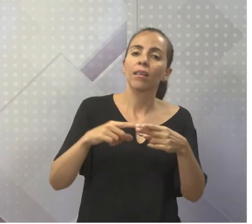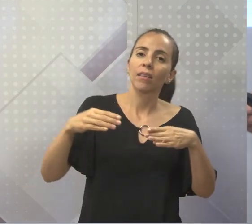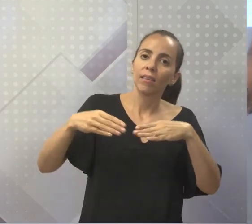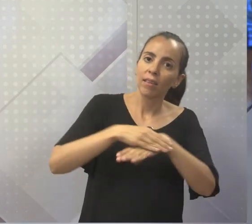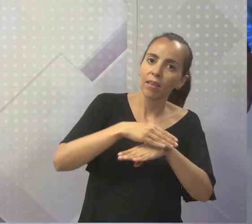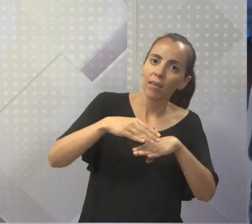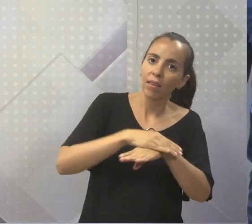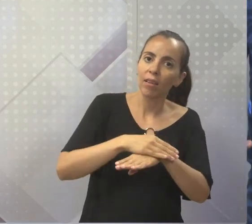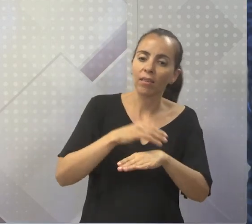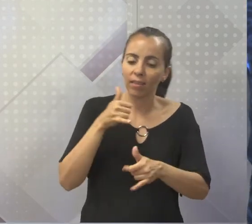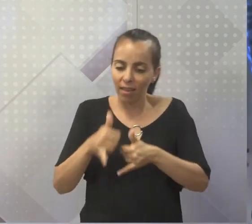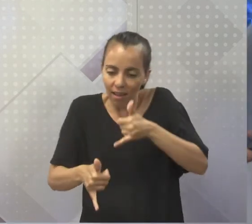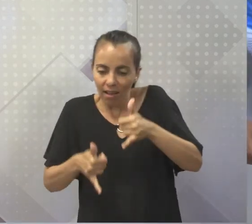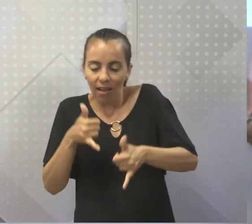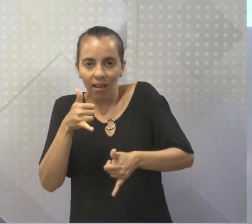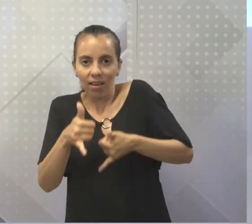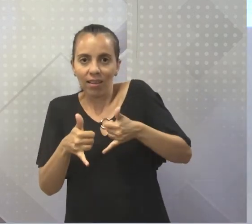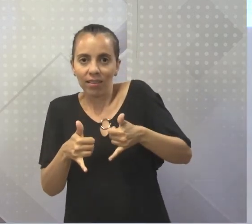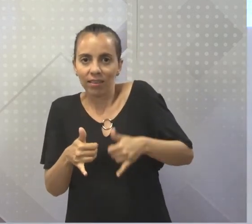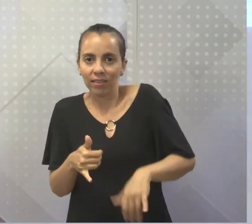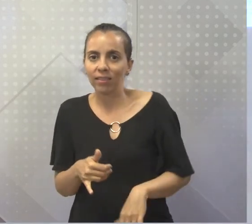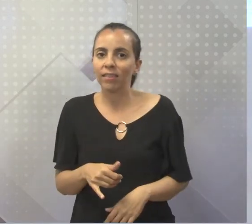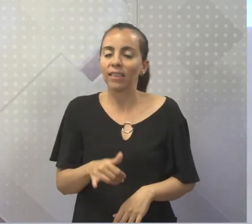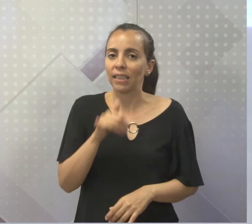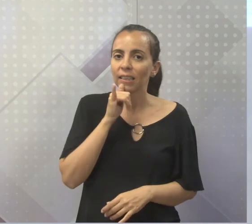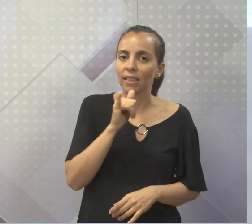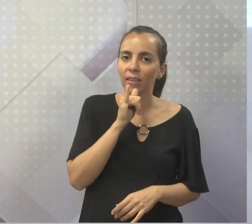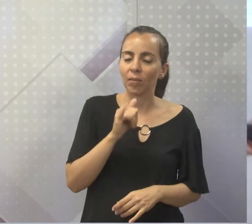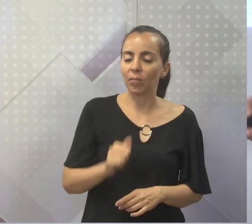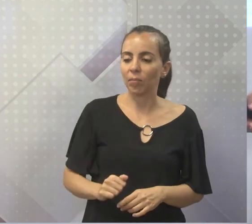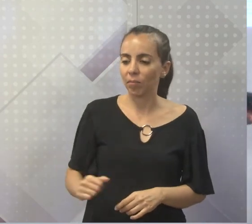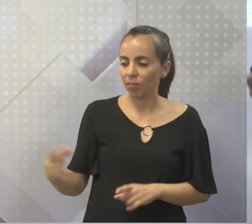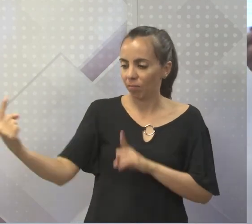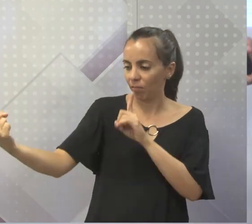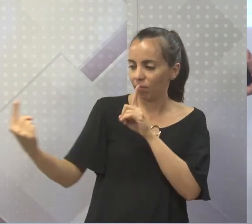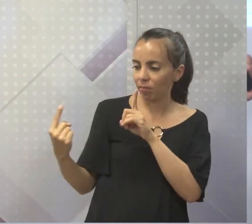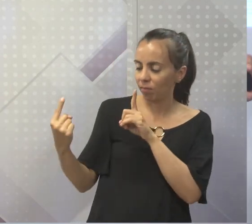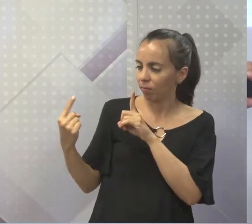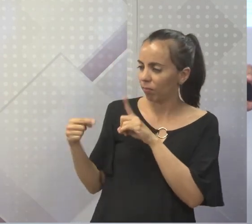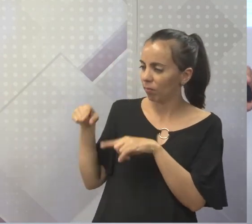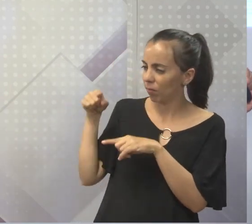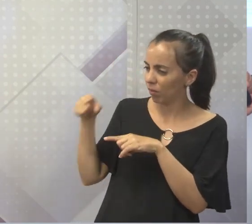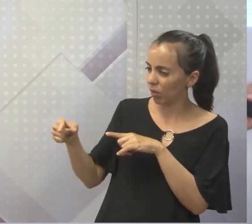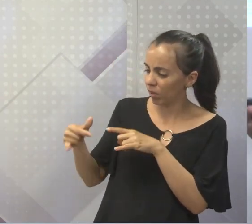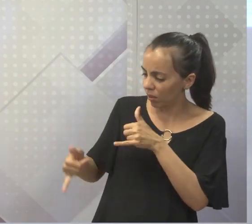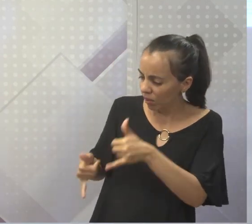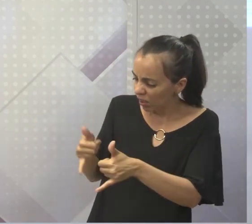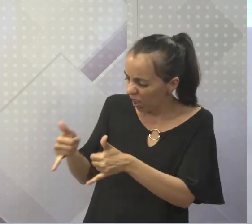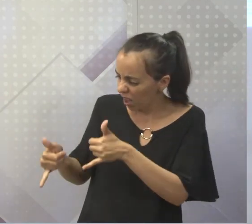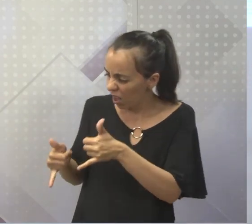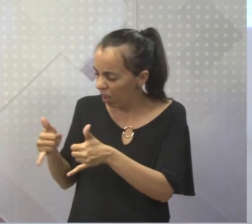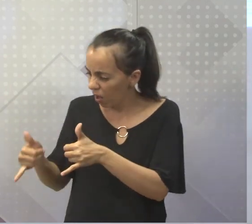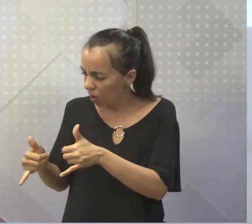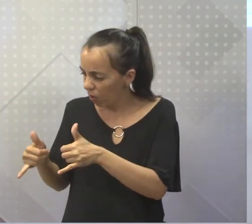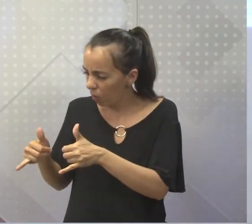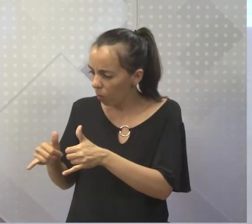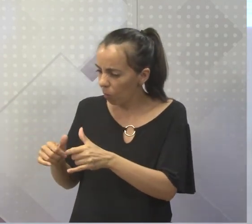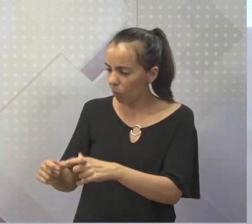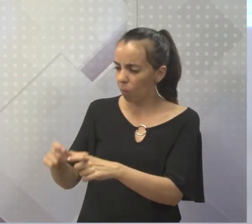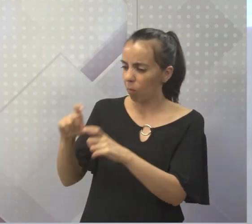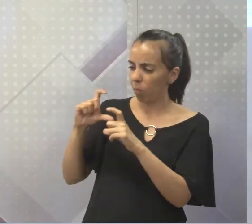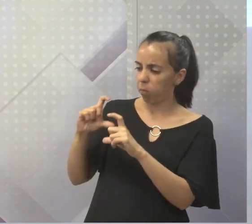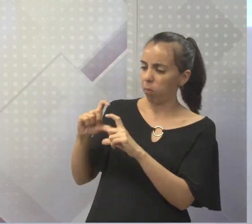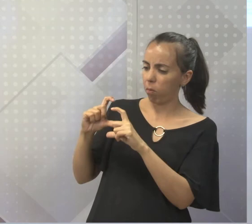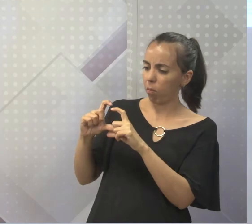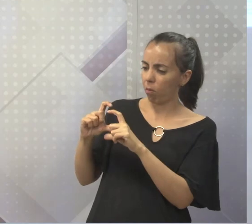mais ou menos assim Oi amiga ai que falta O c***** é grosso seu salto solta agora é fim